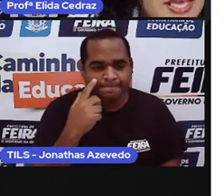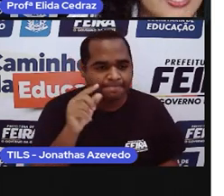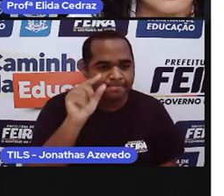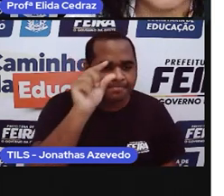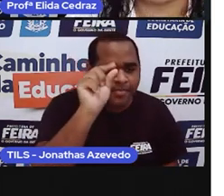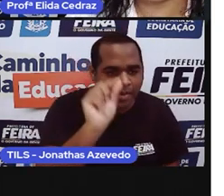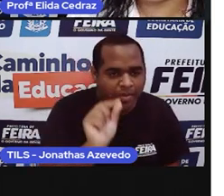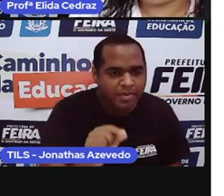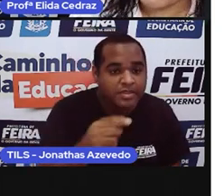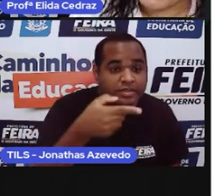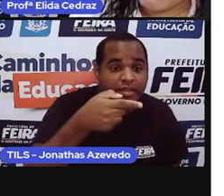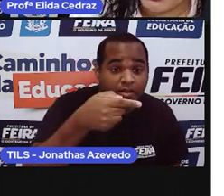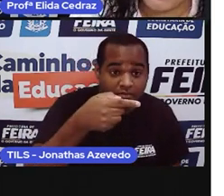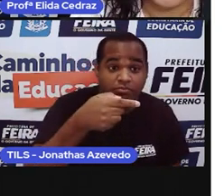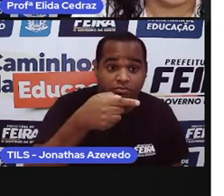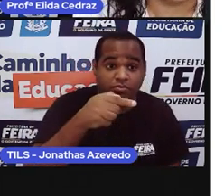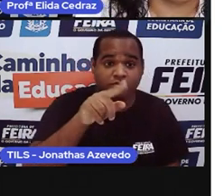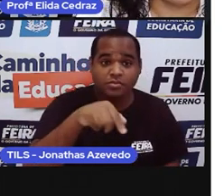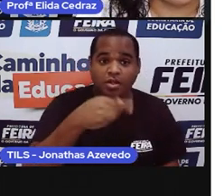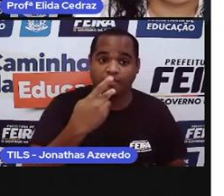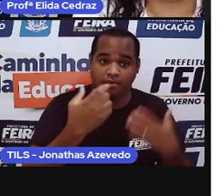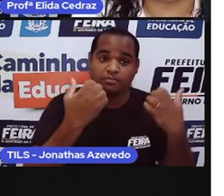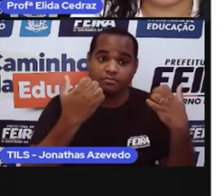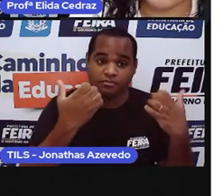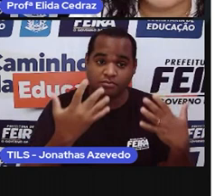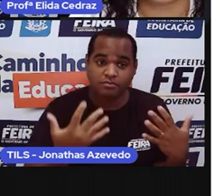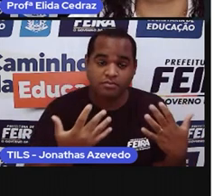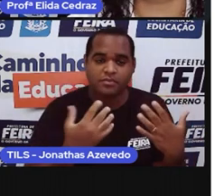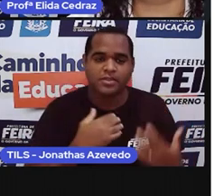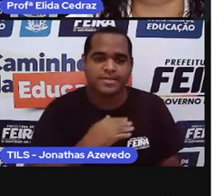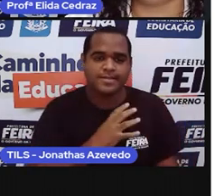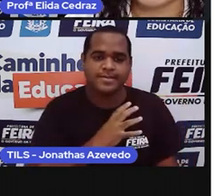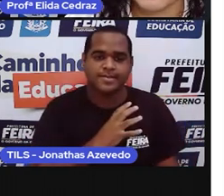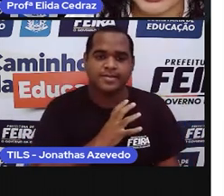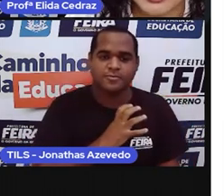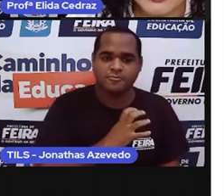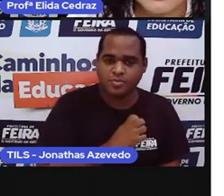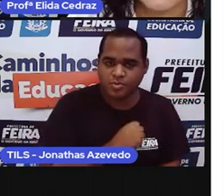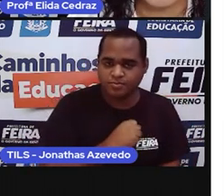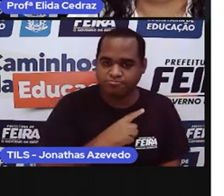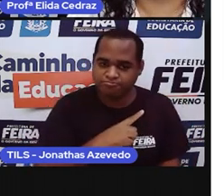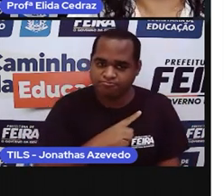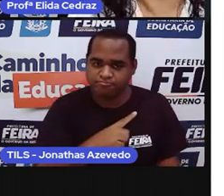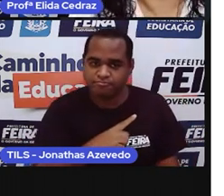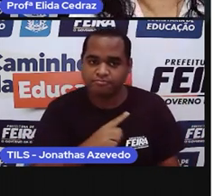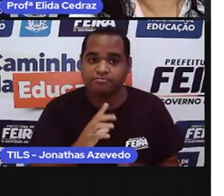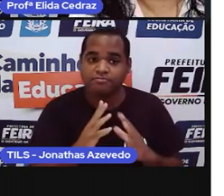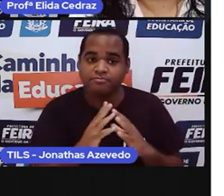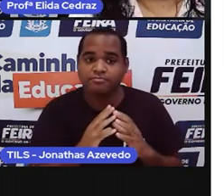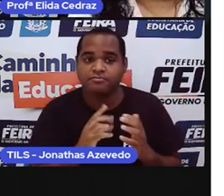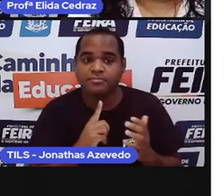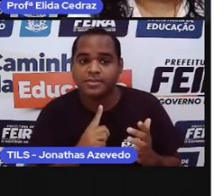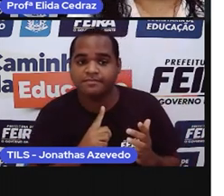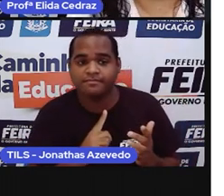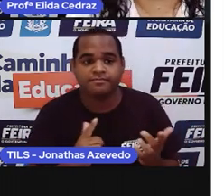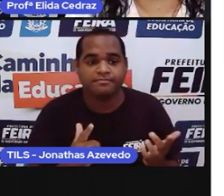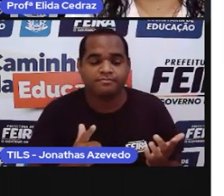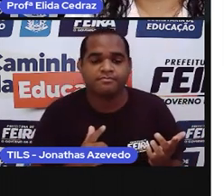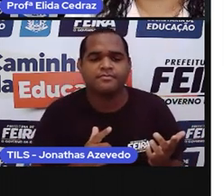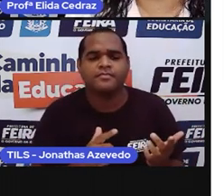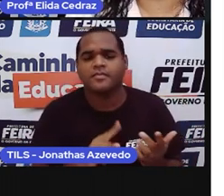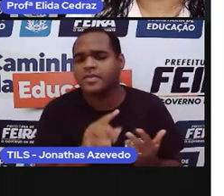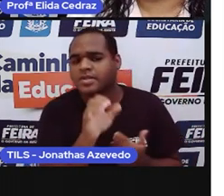número 7 e falaria para a Pro, o amor que tu me tinhas. E se eu pedir